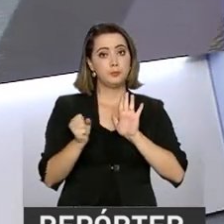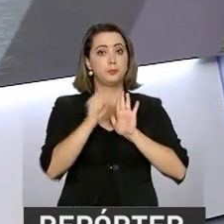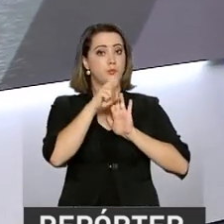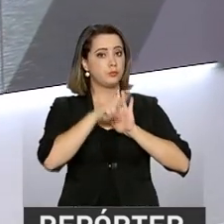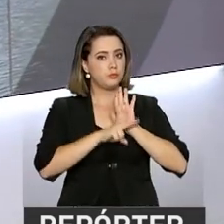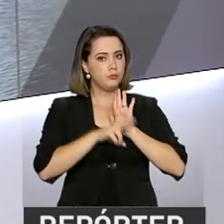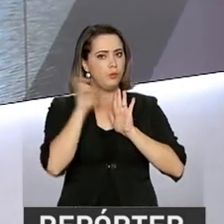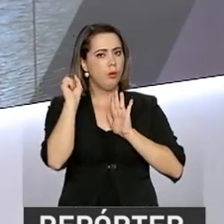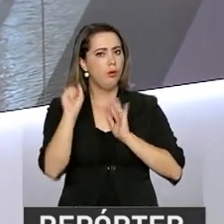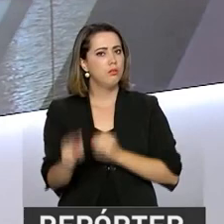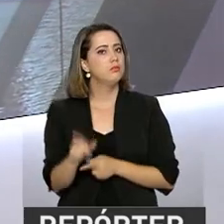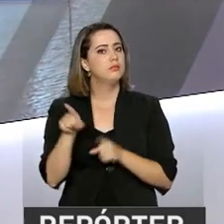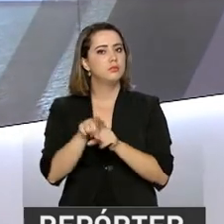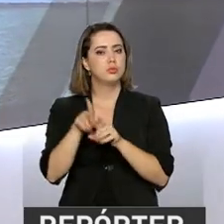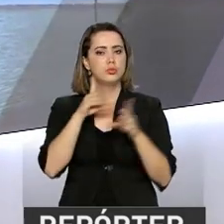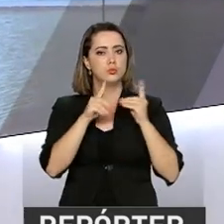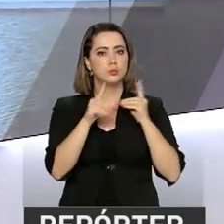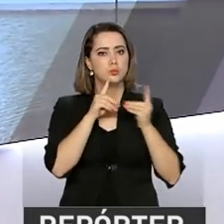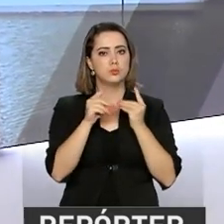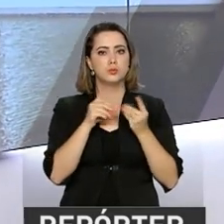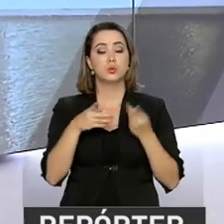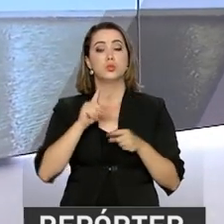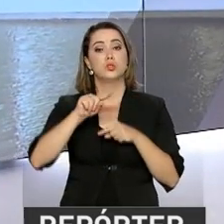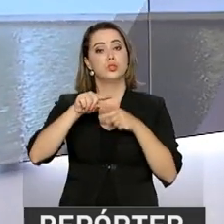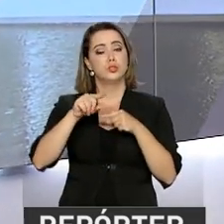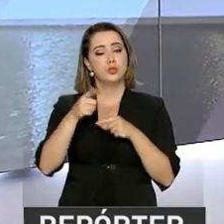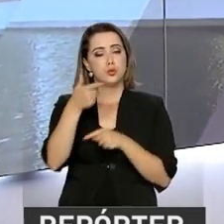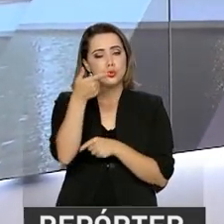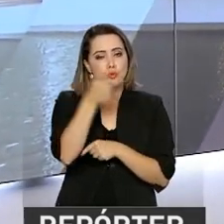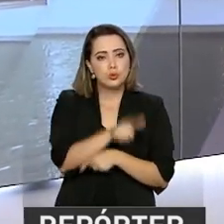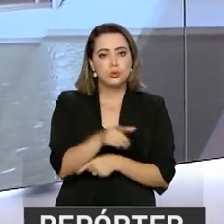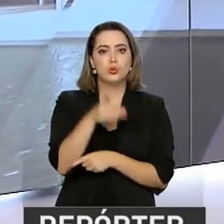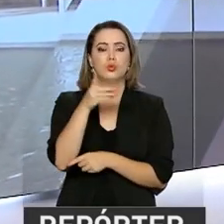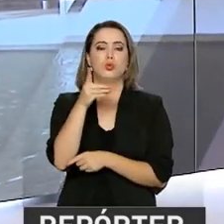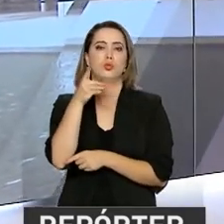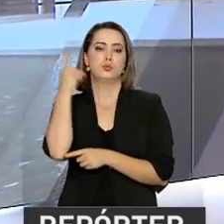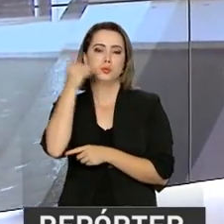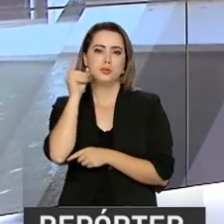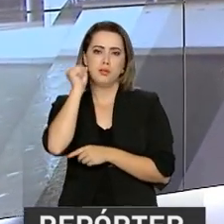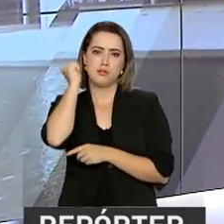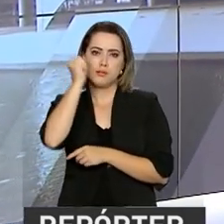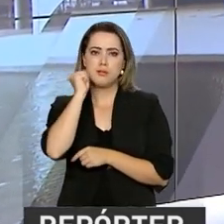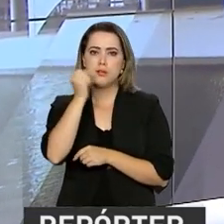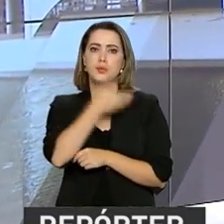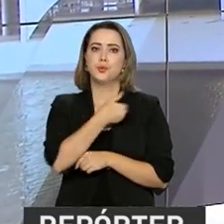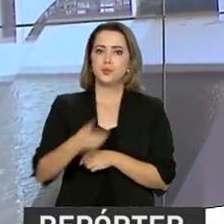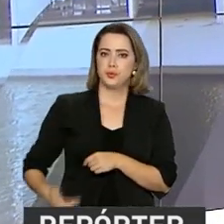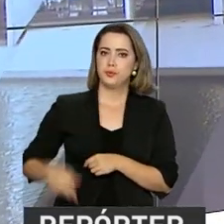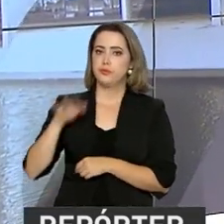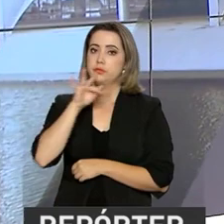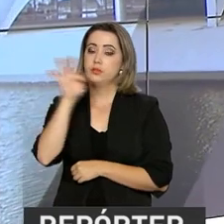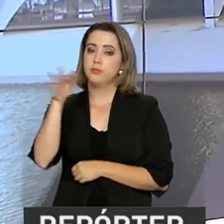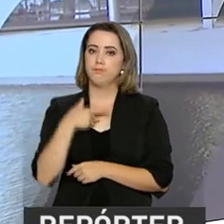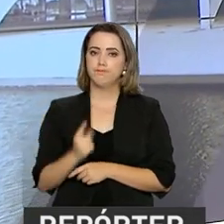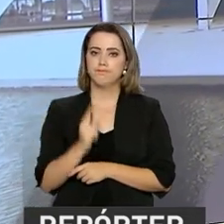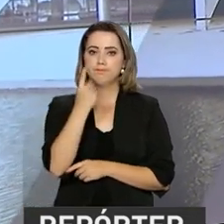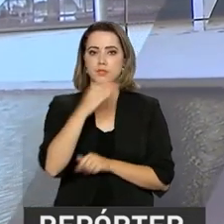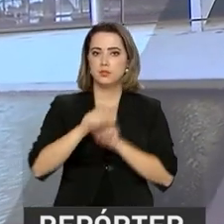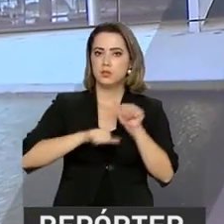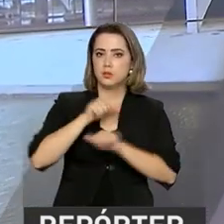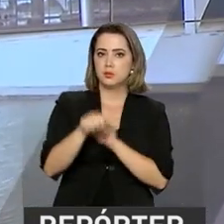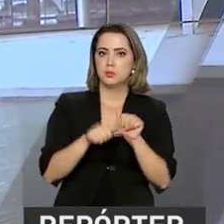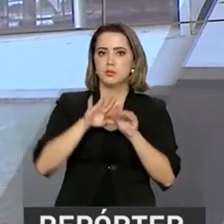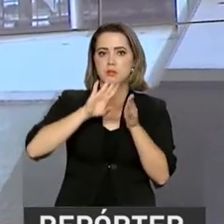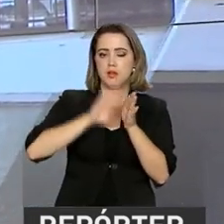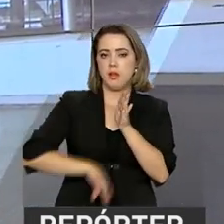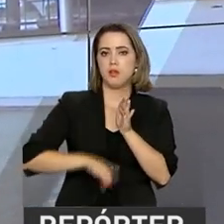reforma da Previdência foi mais uma vez debatida por parlamentares e governo uma das mudanças sugeridas é a retirada da idade mínima para